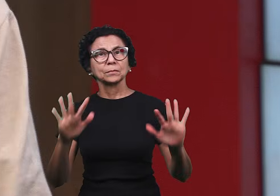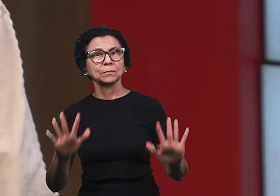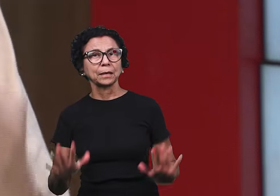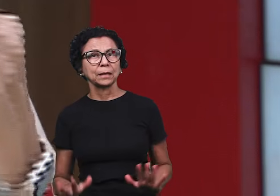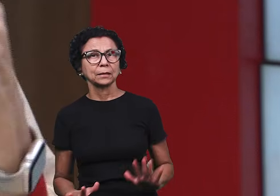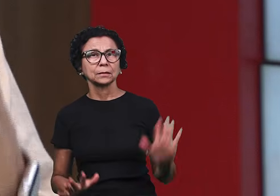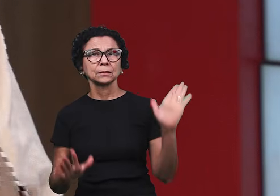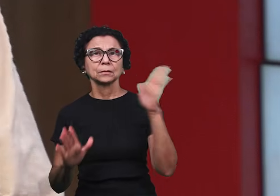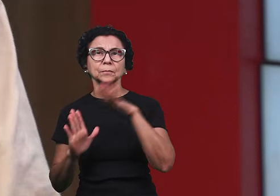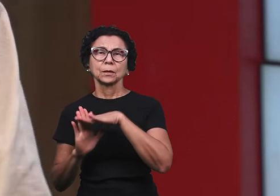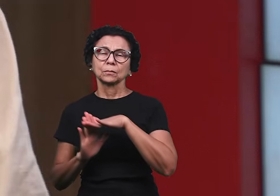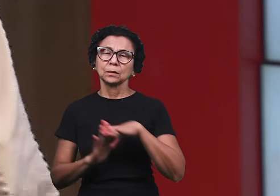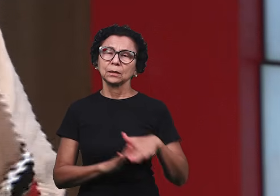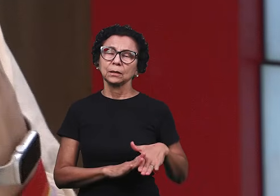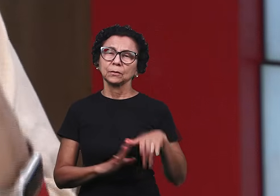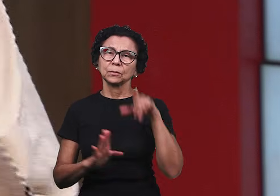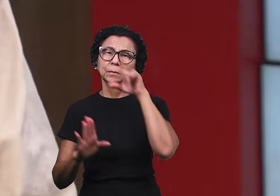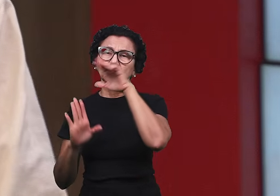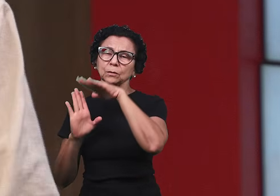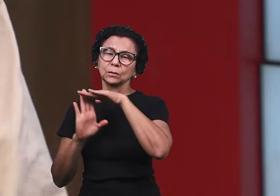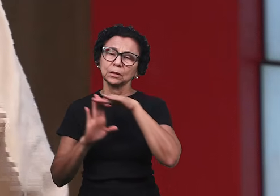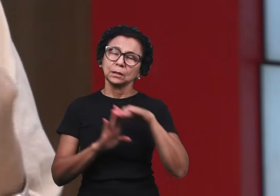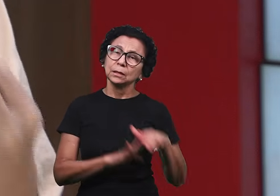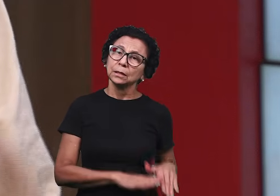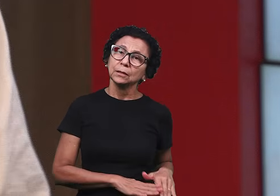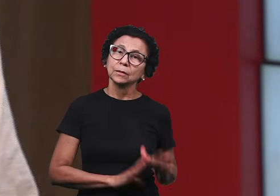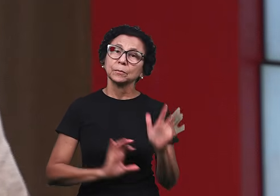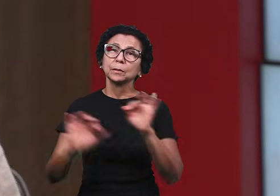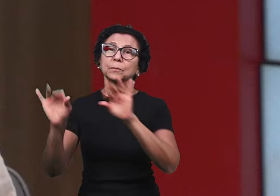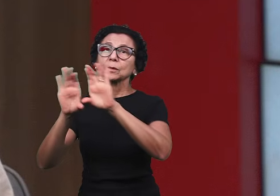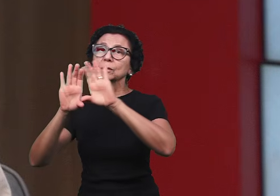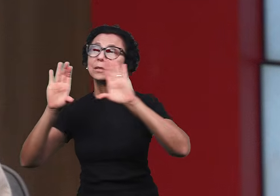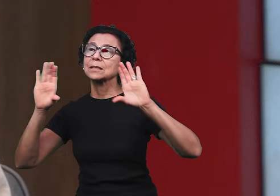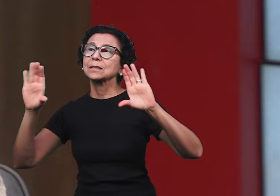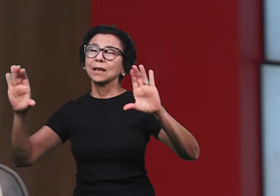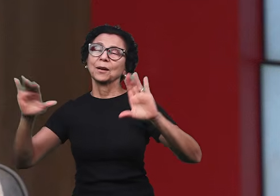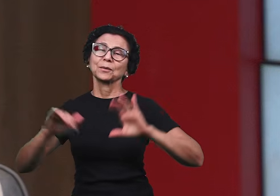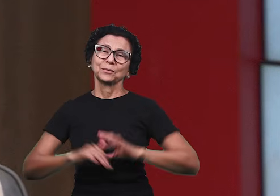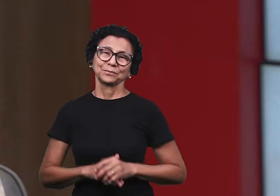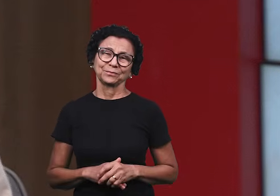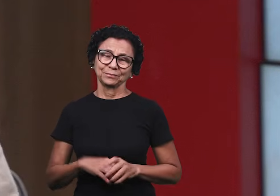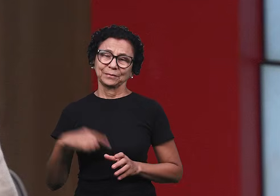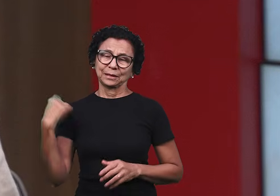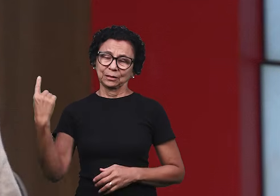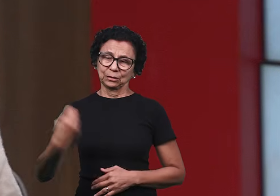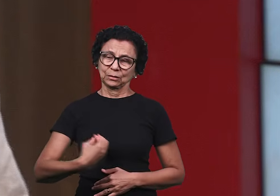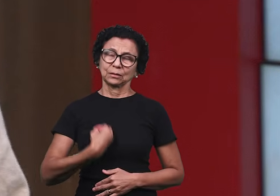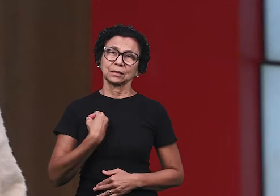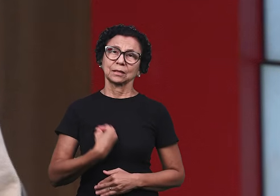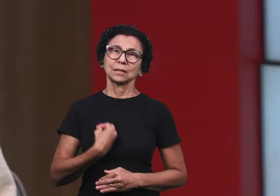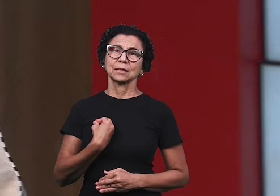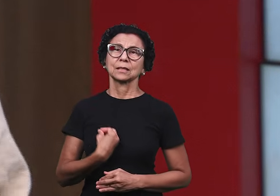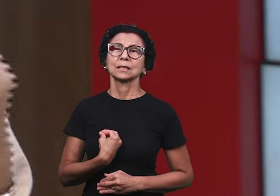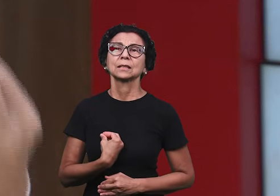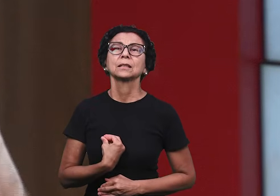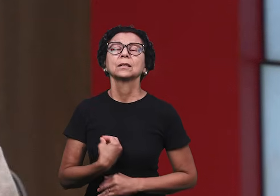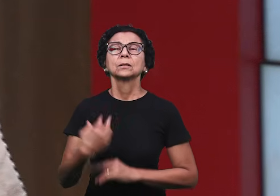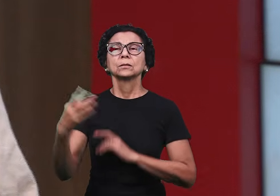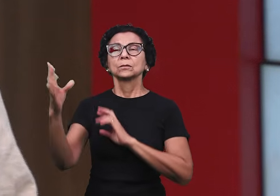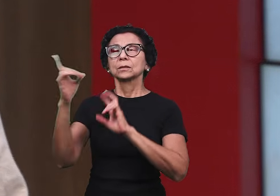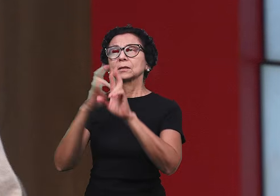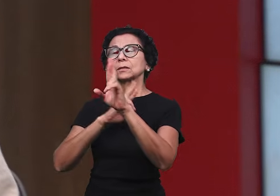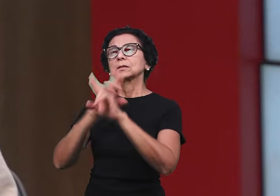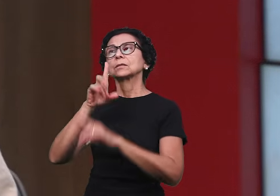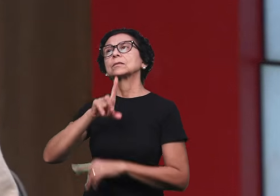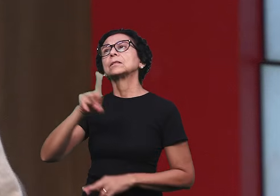o amor, Deus tem toda a bênção, todo o livramento, Deus tem o céu para nós. Não é pouco, é muito. Então, ter um